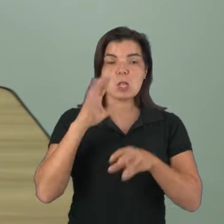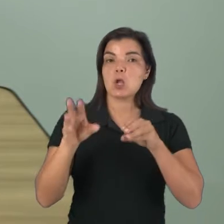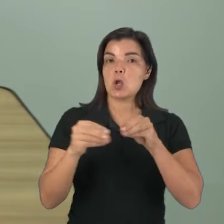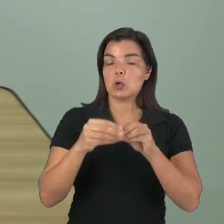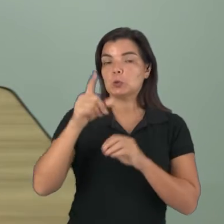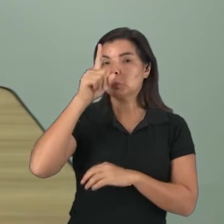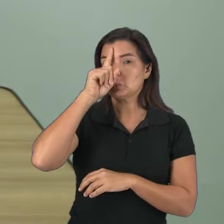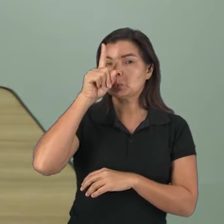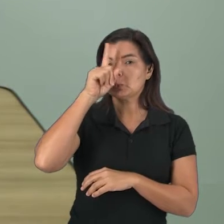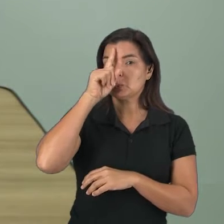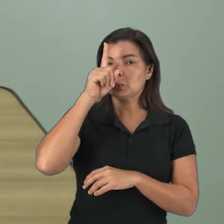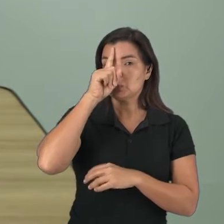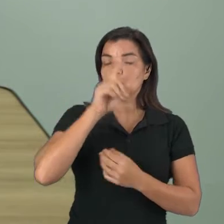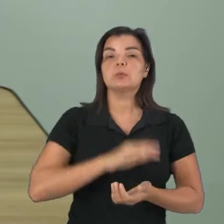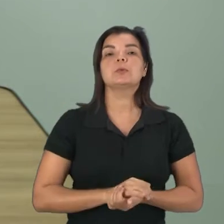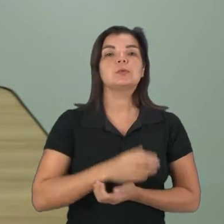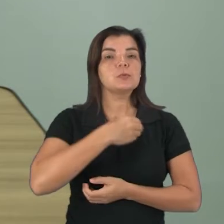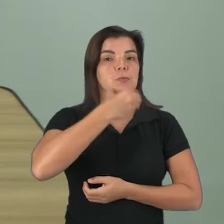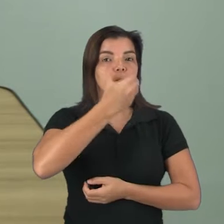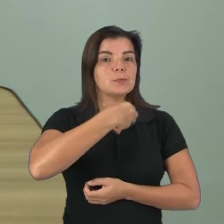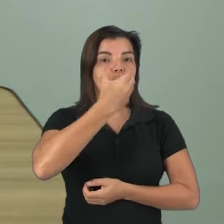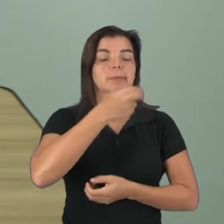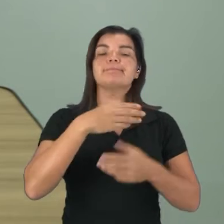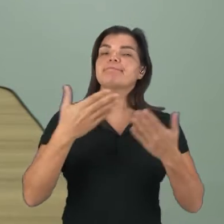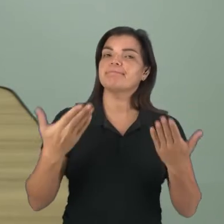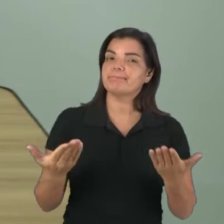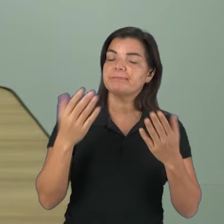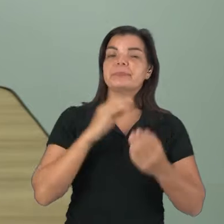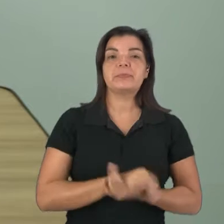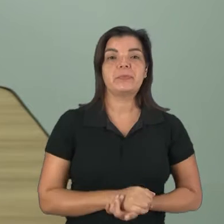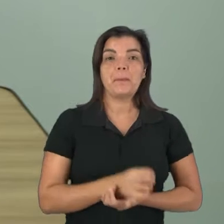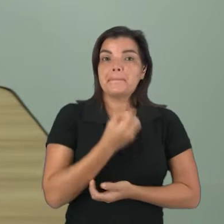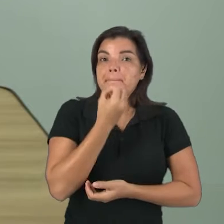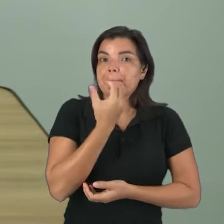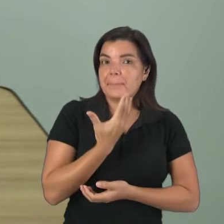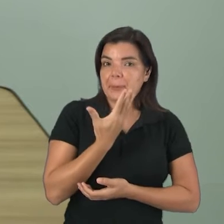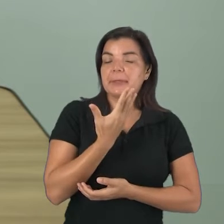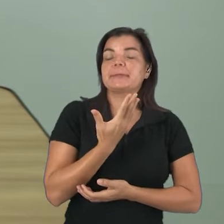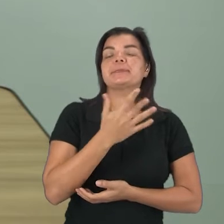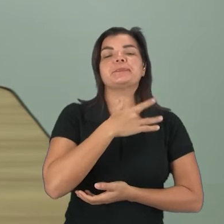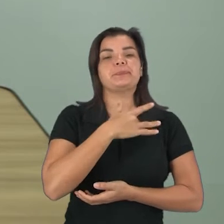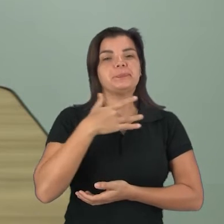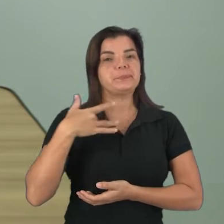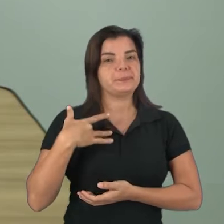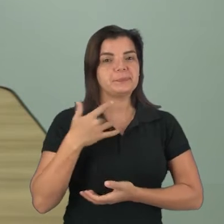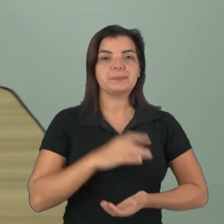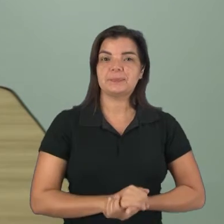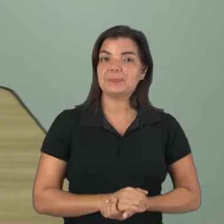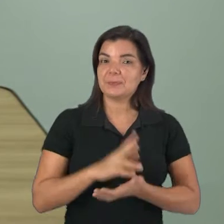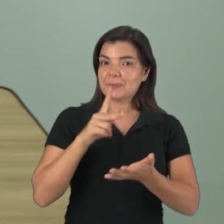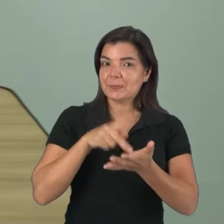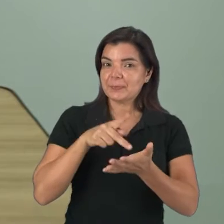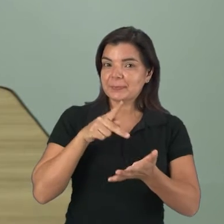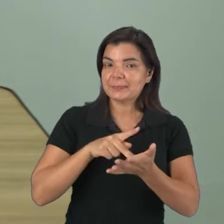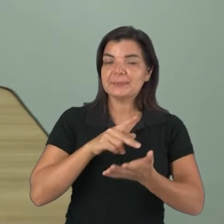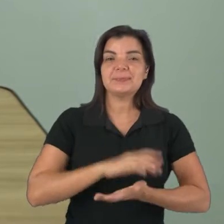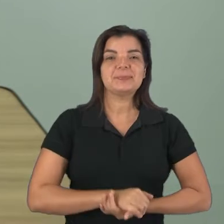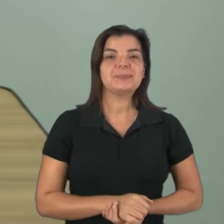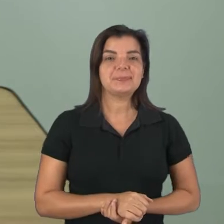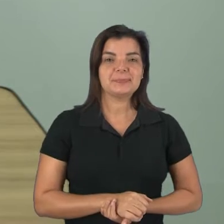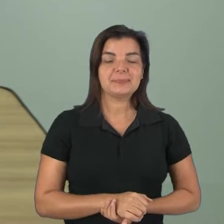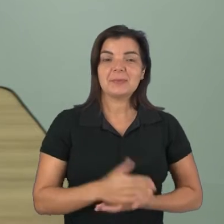cardápio diariamente frutas pois elas fazem muito bem à nossa saúde isso mesmo